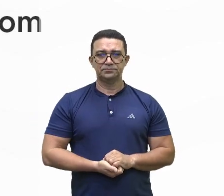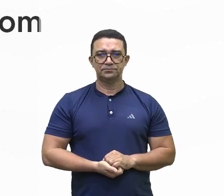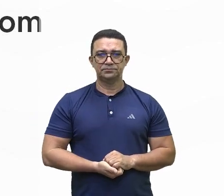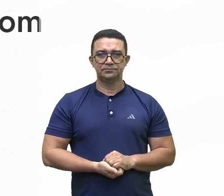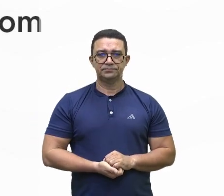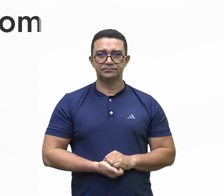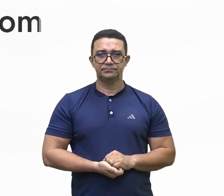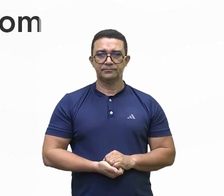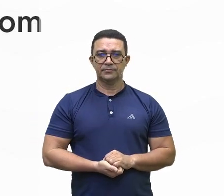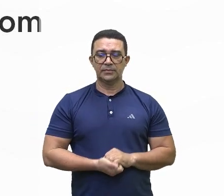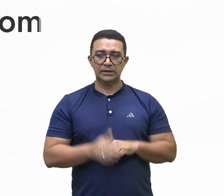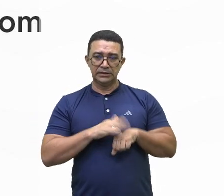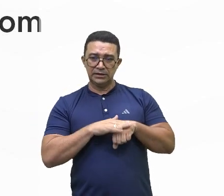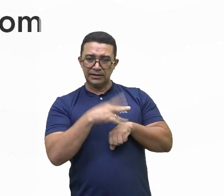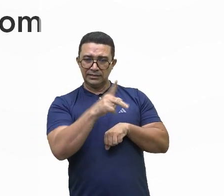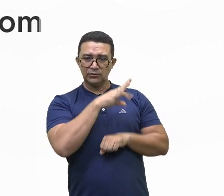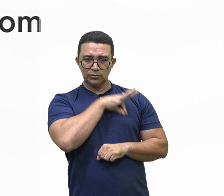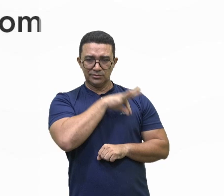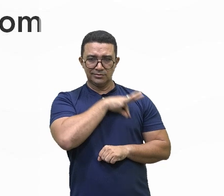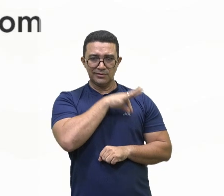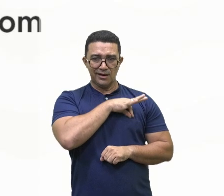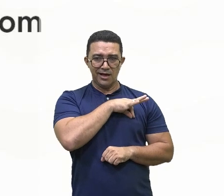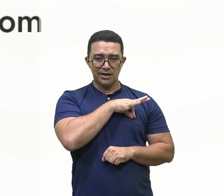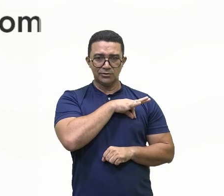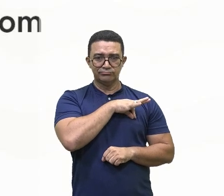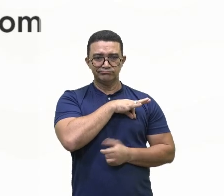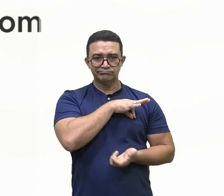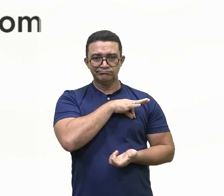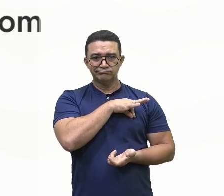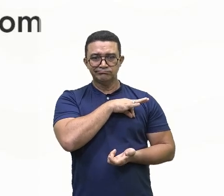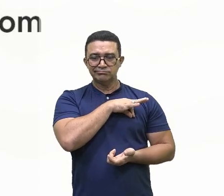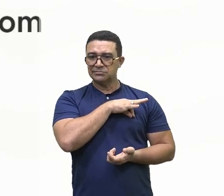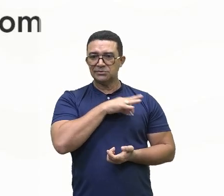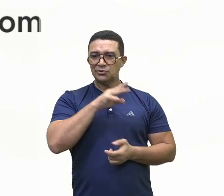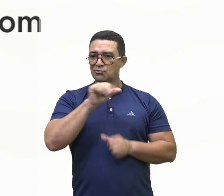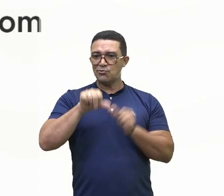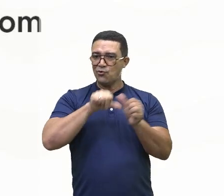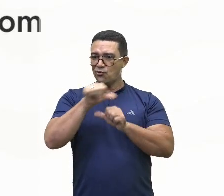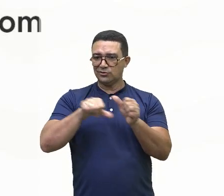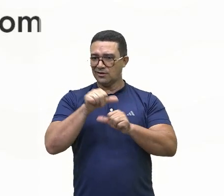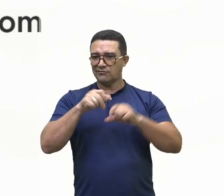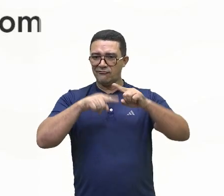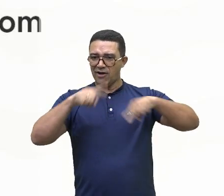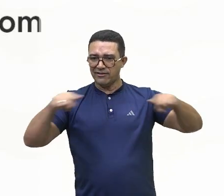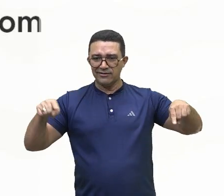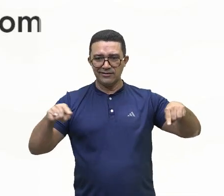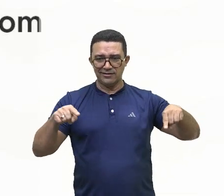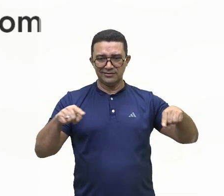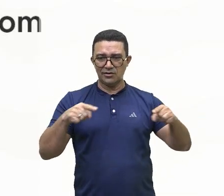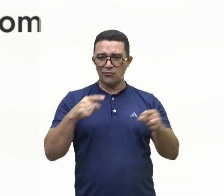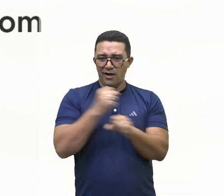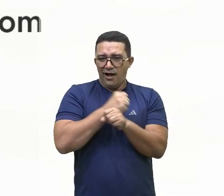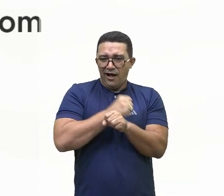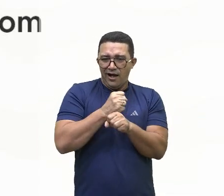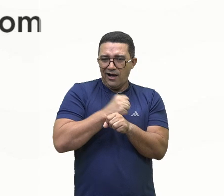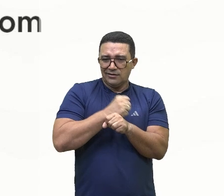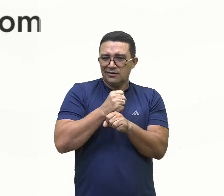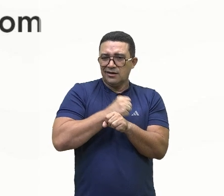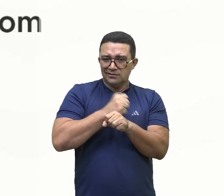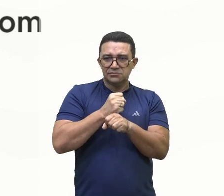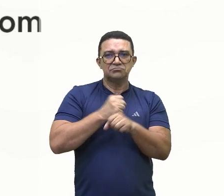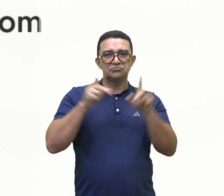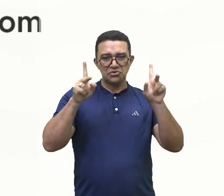O valor do seu salário, eu acredito, que ele não muda muito ao longo do ano.